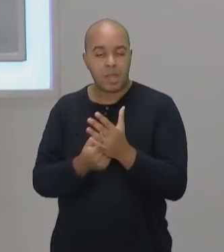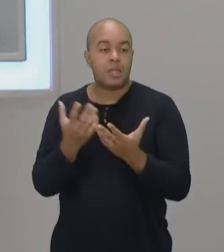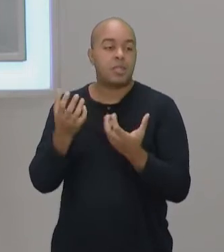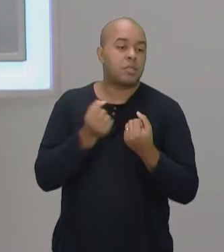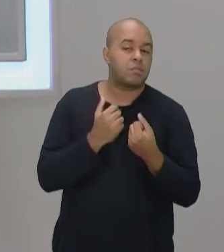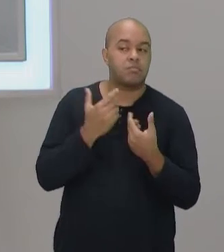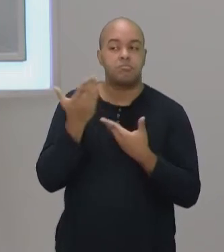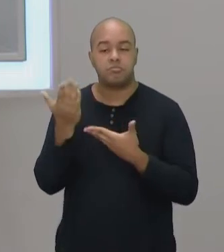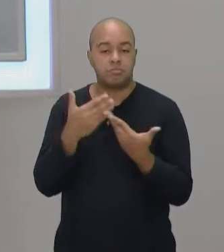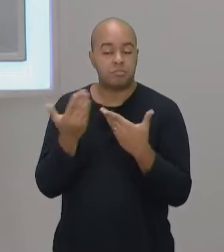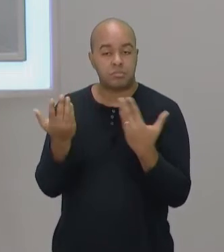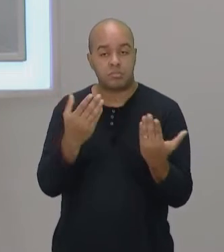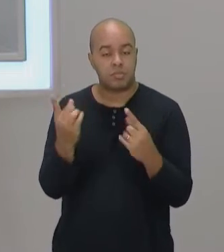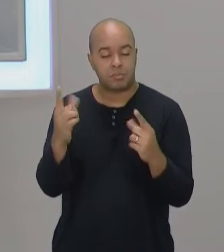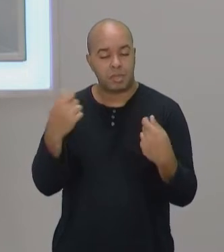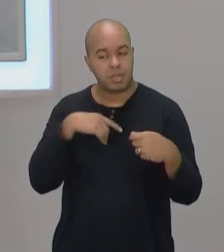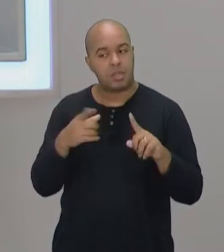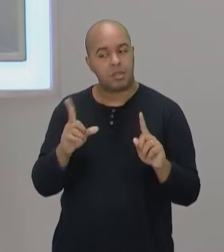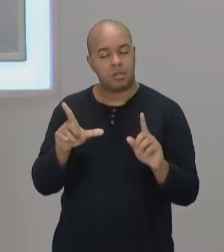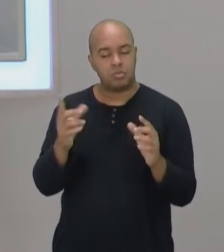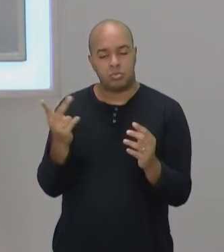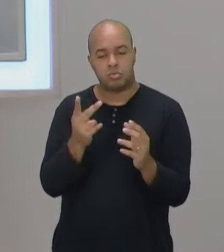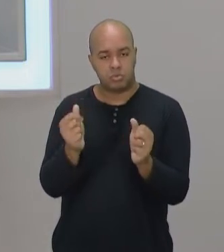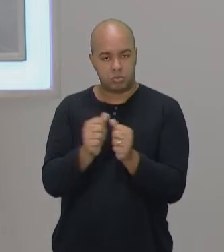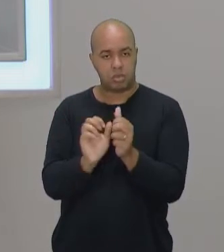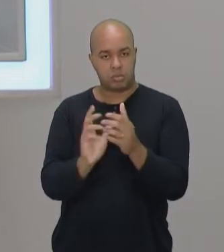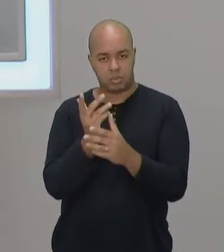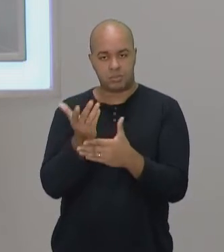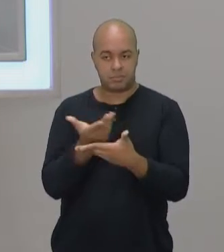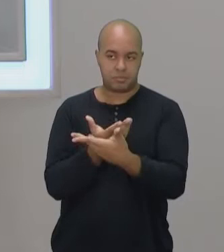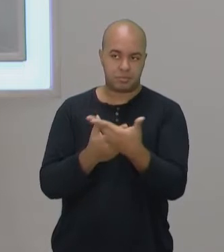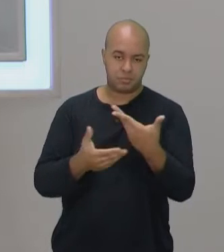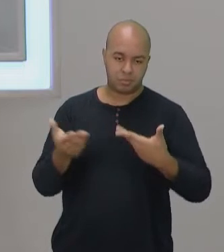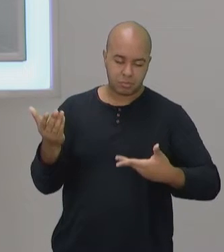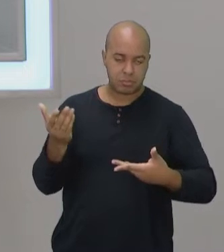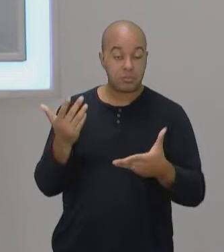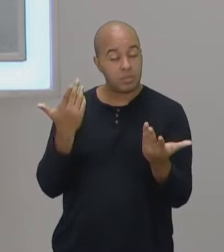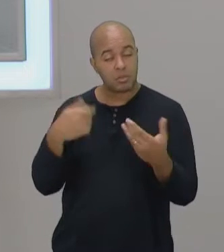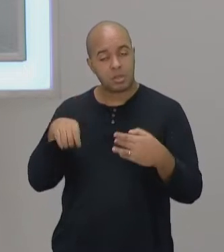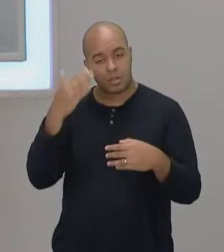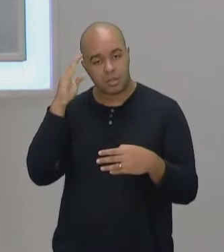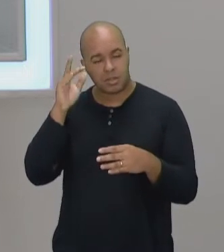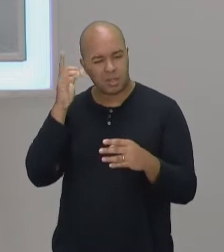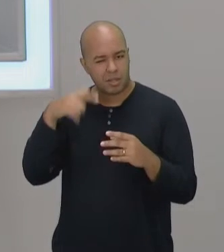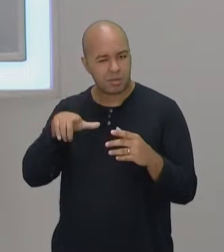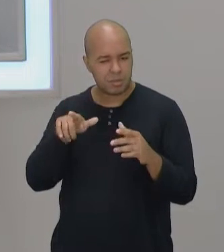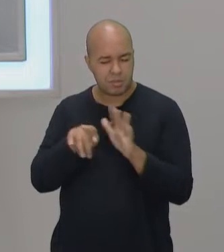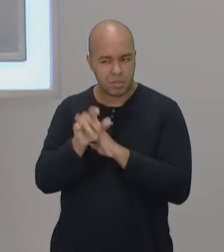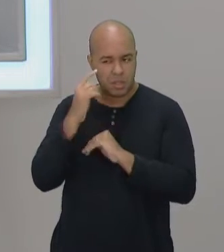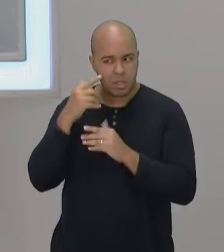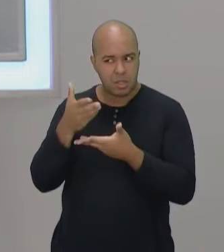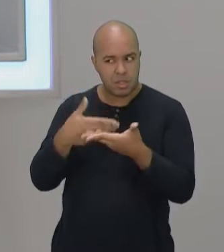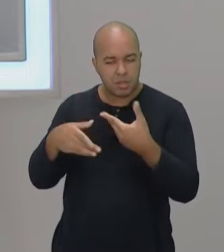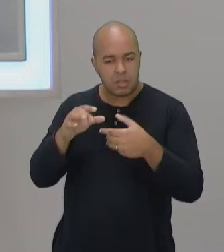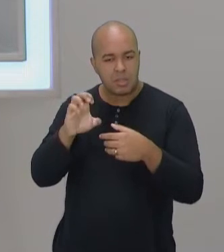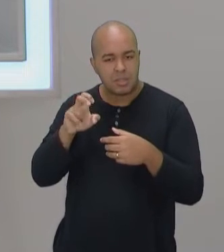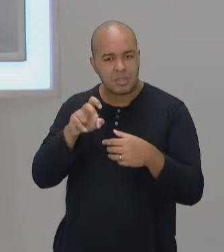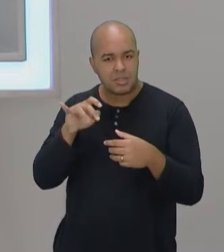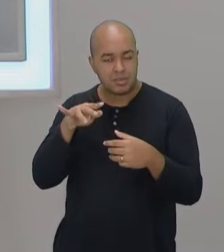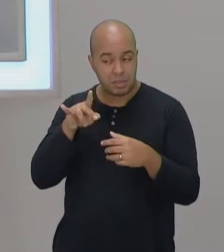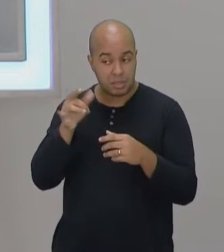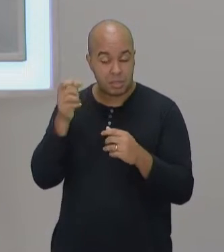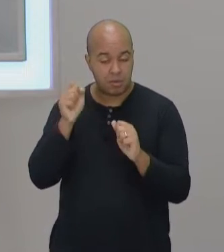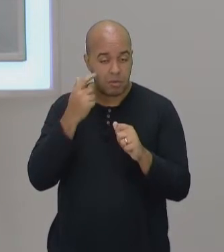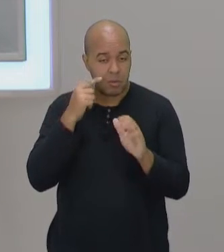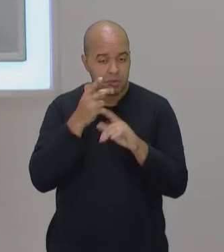recebe, certo? Então, eu preciso de ter isso ao mesmo tempo. Então, para que nós possamos compreender essa parte aí, das reações enzimáticas,